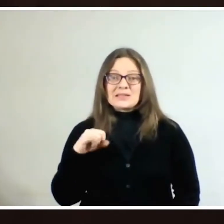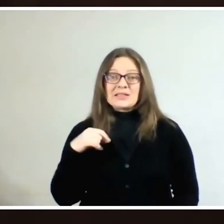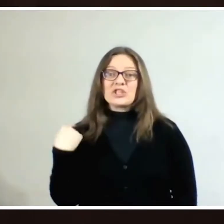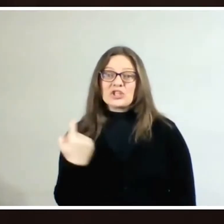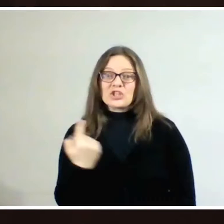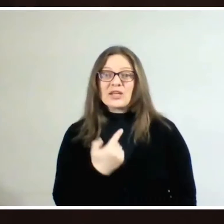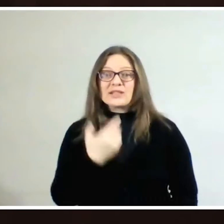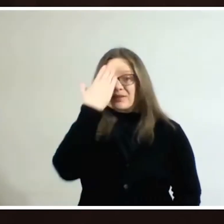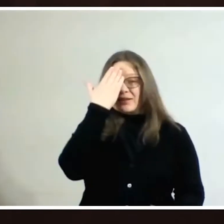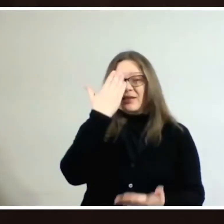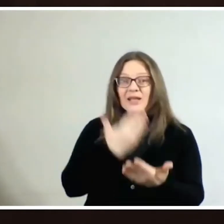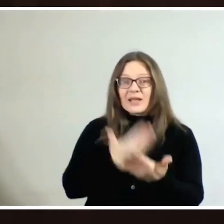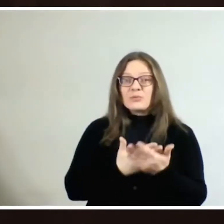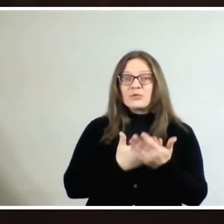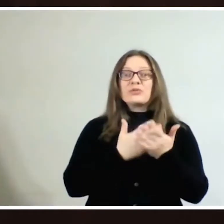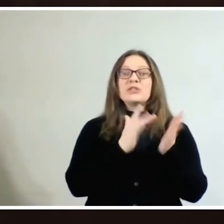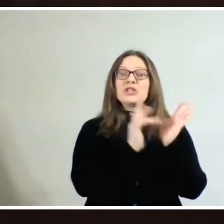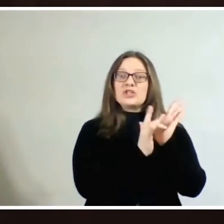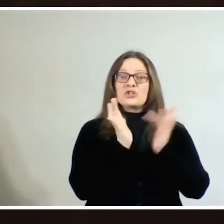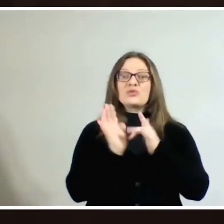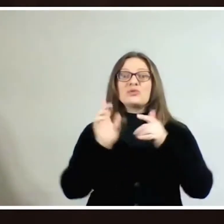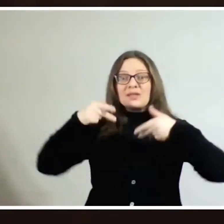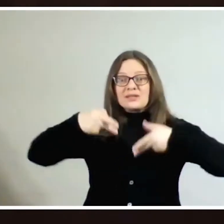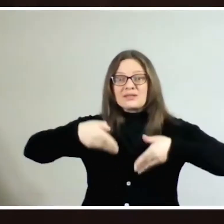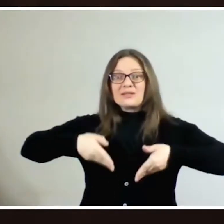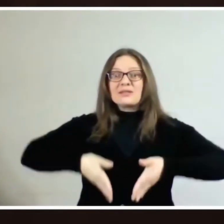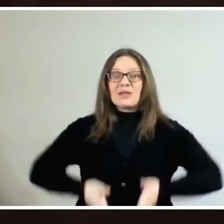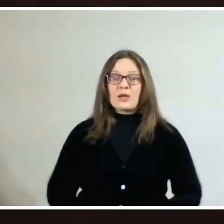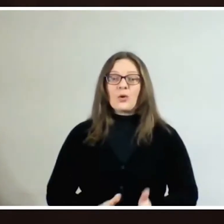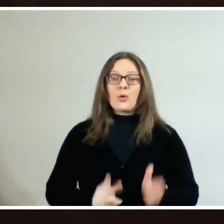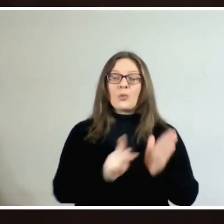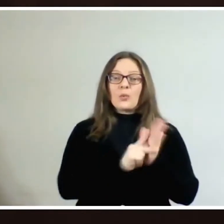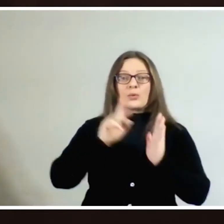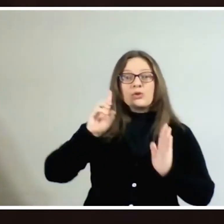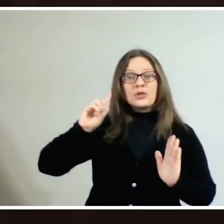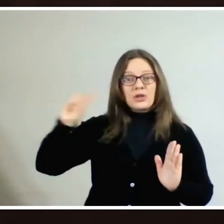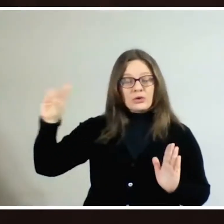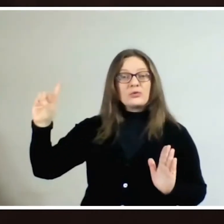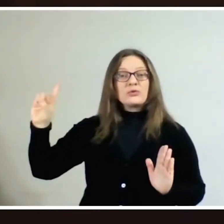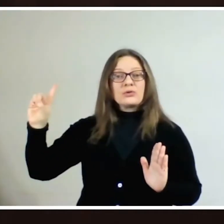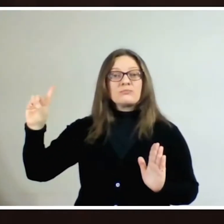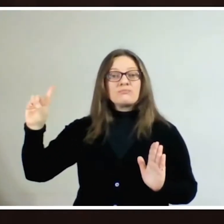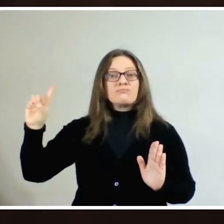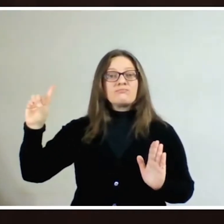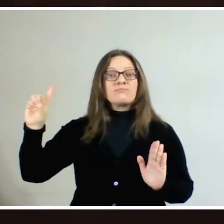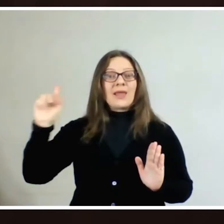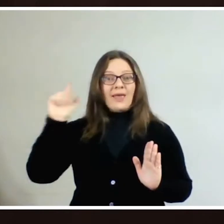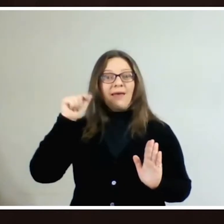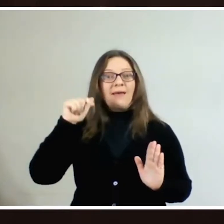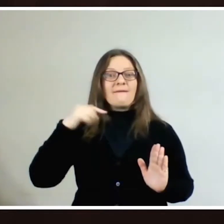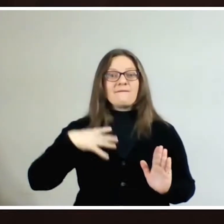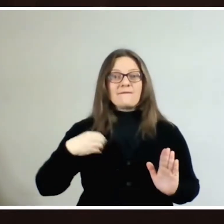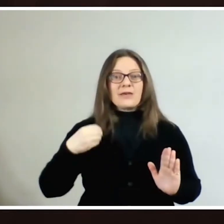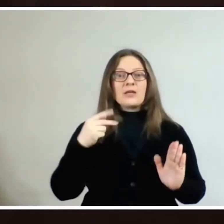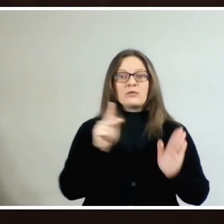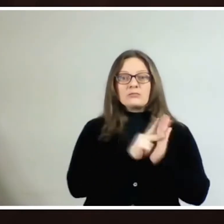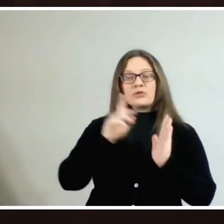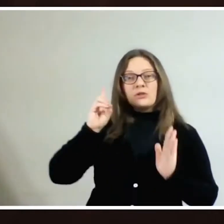João capítulo 1, versículo 1, né? Vamos lá, vai. Acho que vale a pena para a gente ter